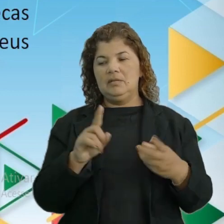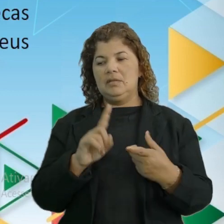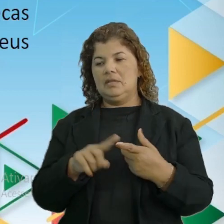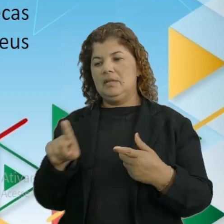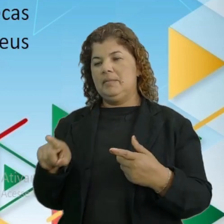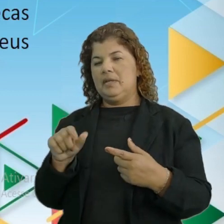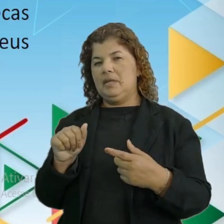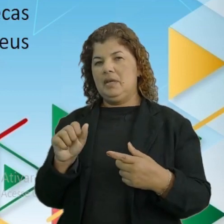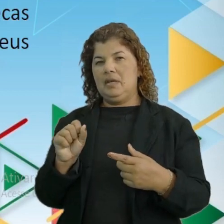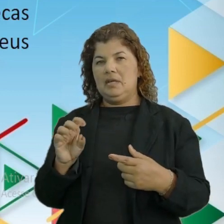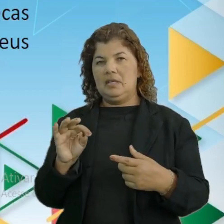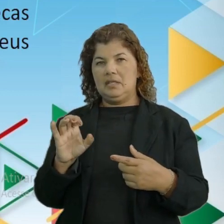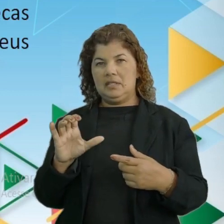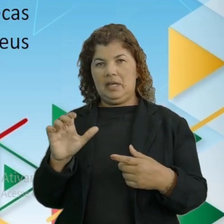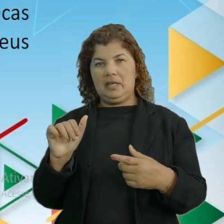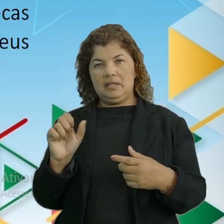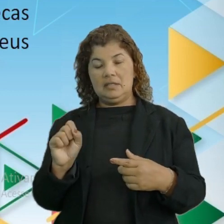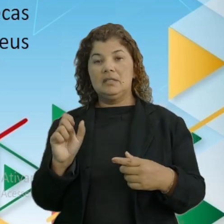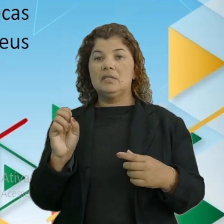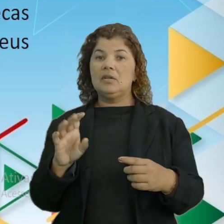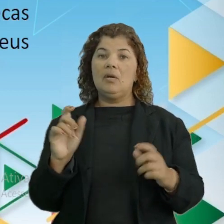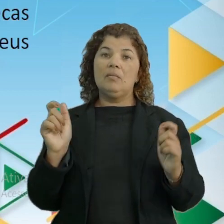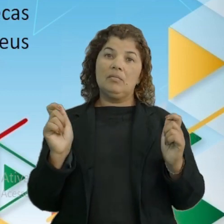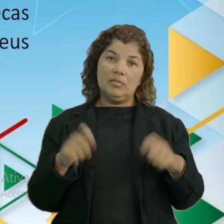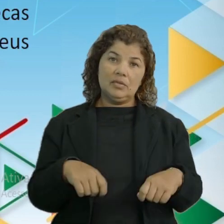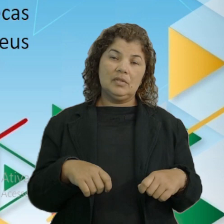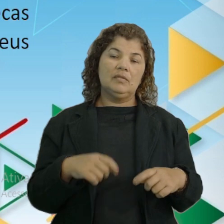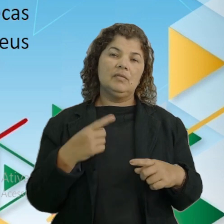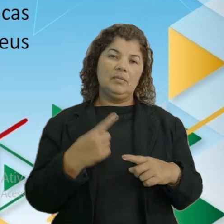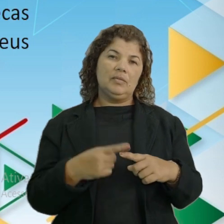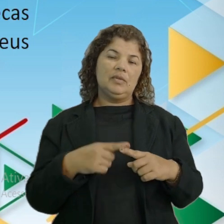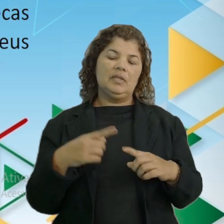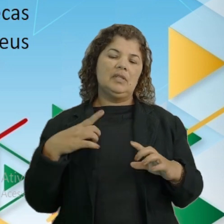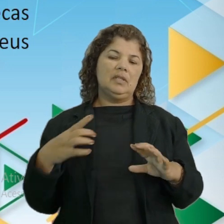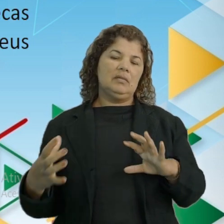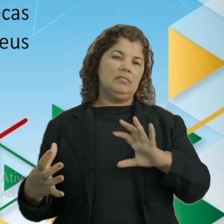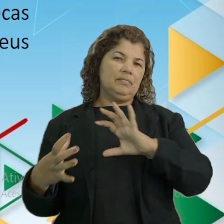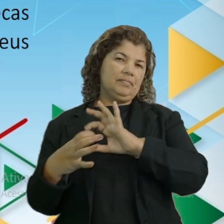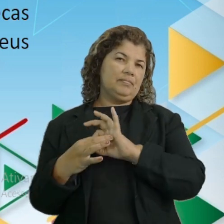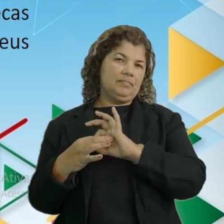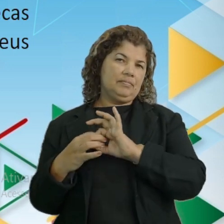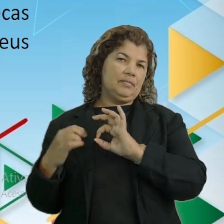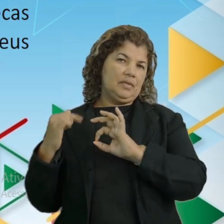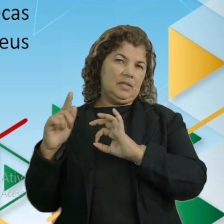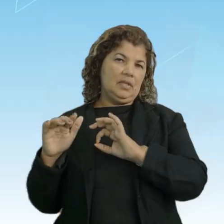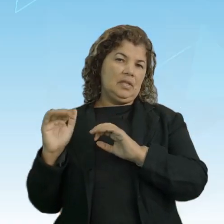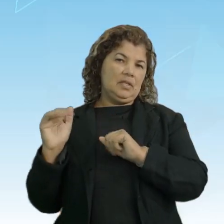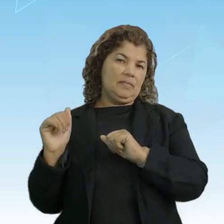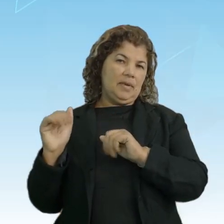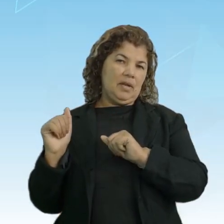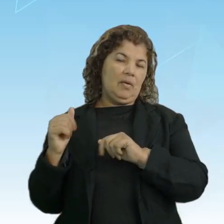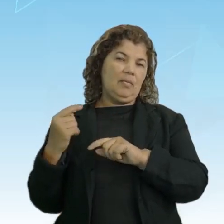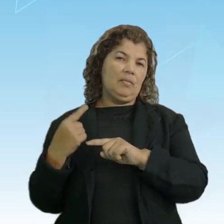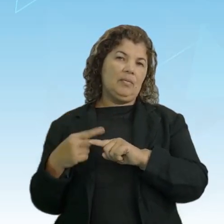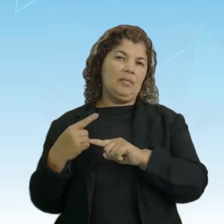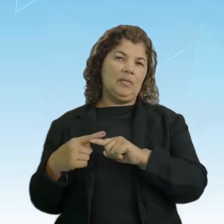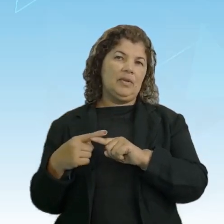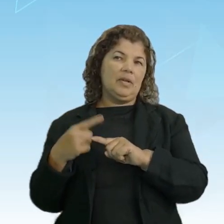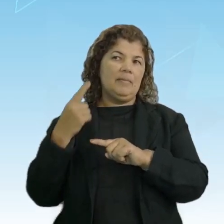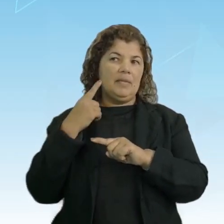povos conquistados por incas e astecas aliaram-se aos espanhóis na esperança de quê? De